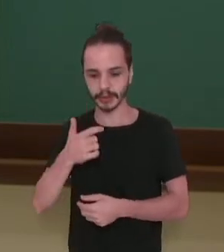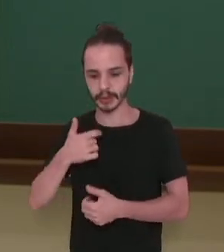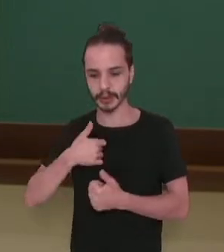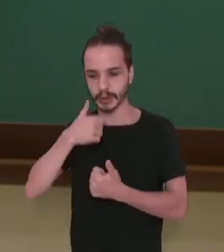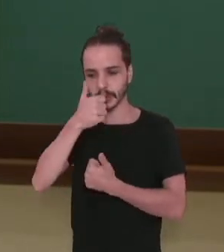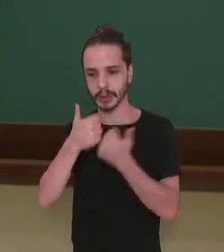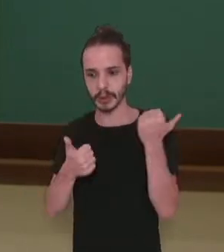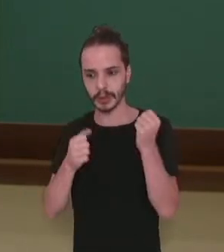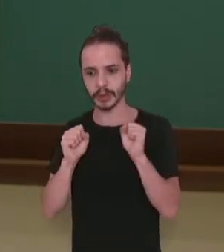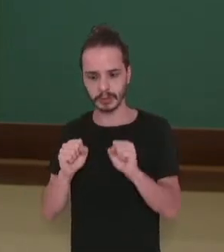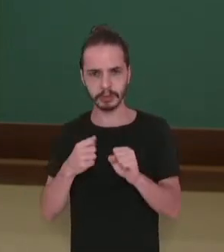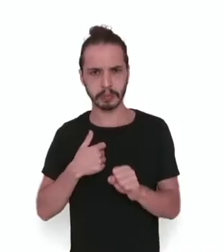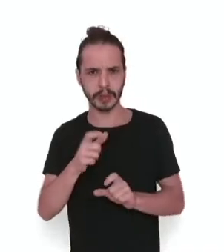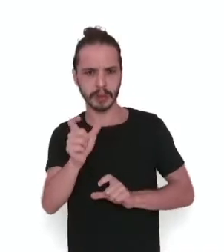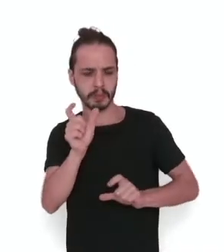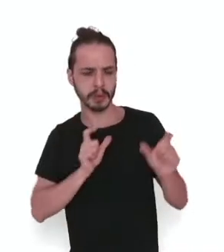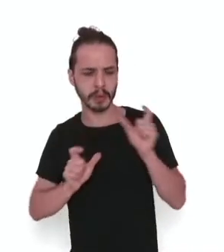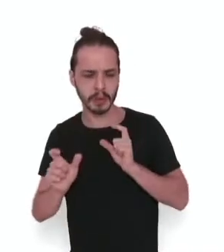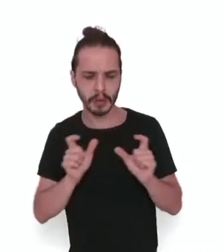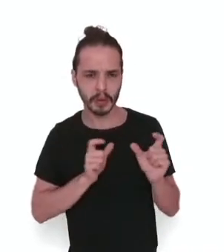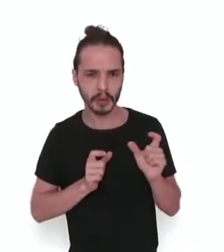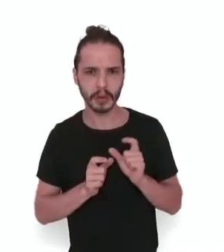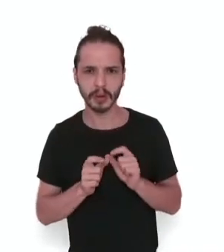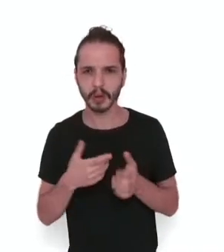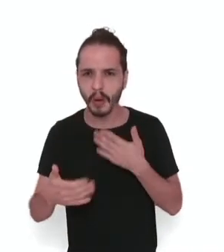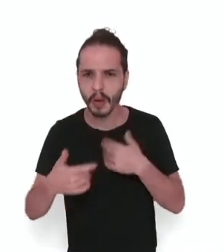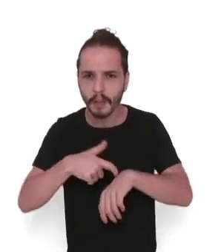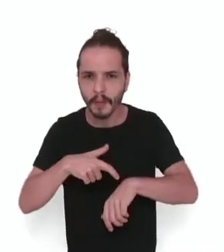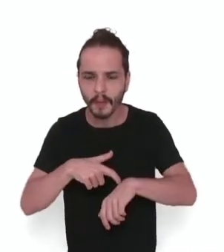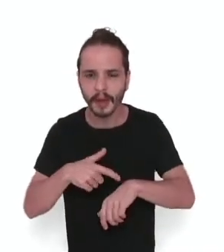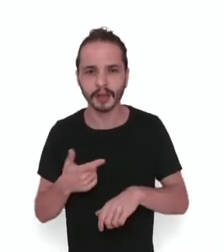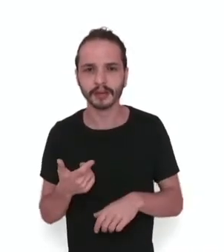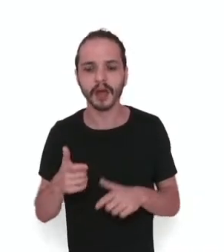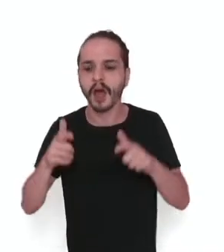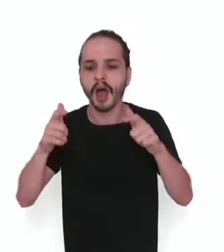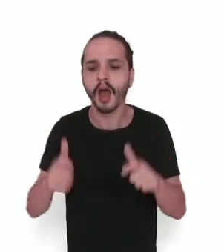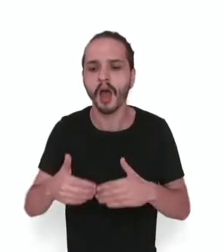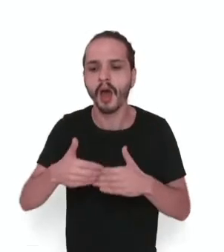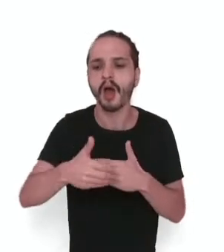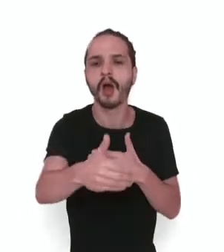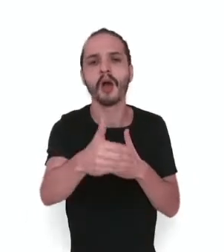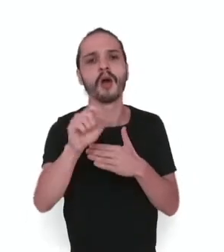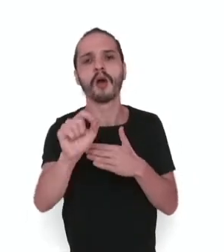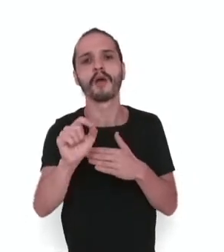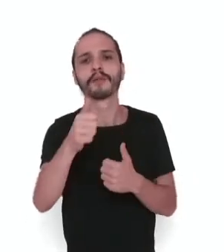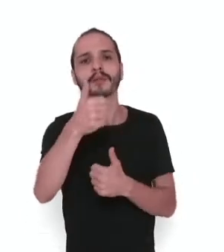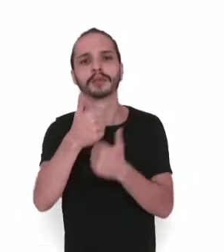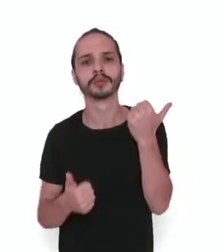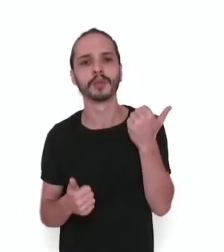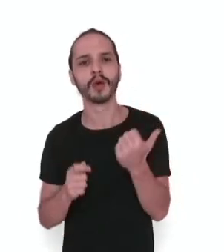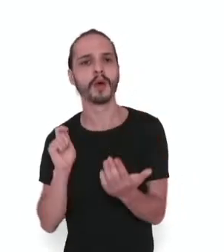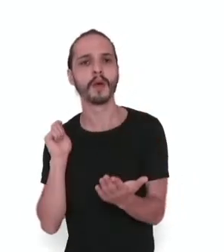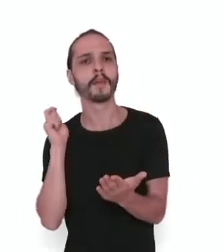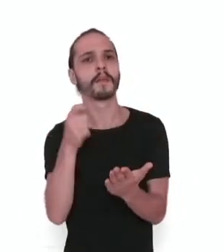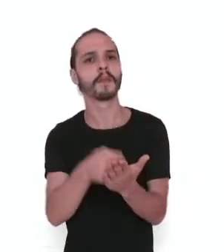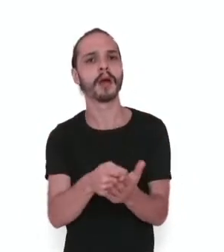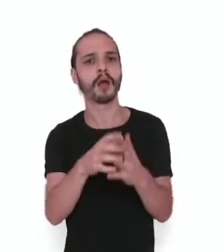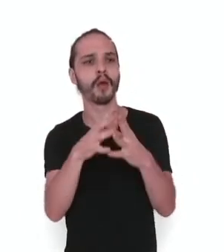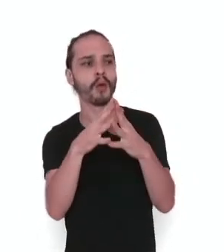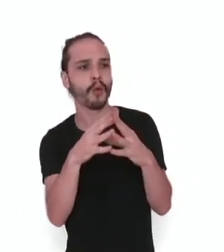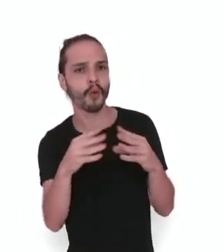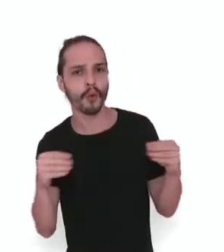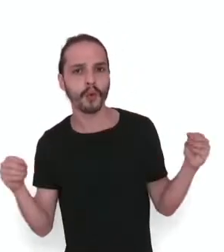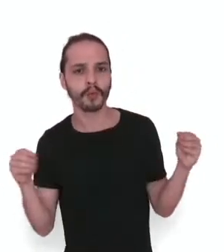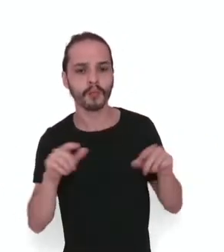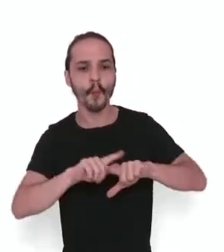ser agredidos a qualquer momento? Para onde vai nosso futebol? Quem vai pagar pelo esvaziamento? Então